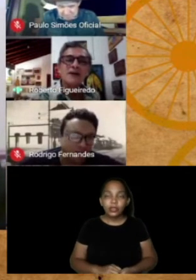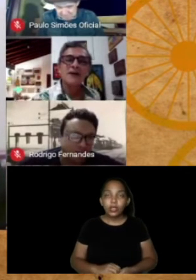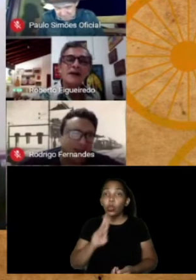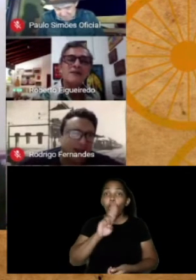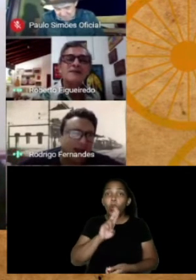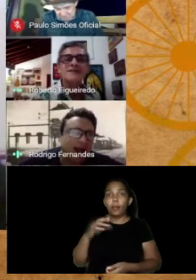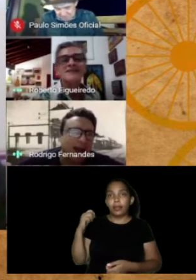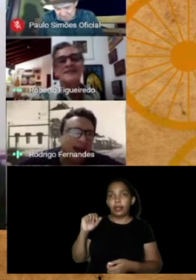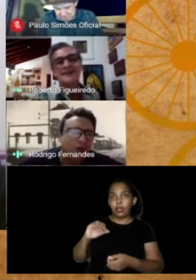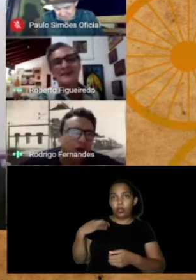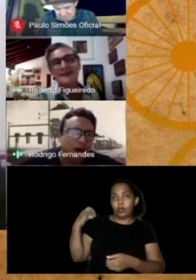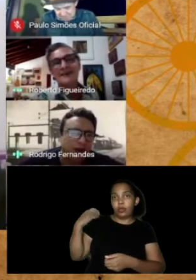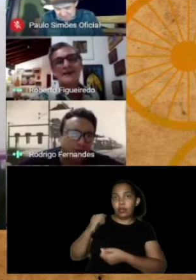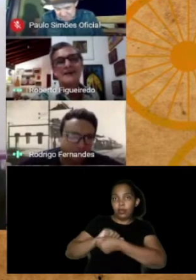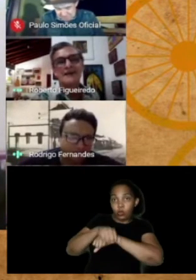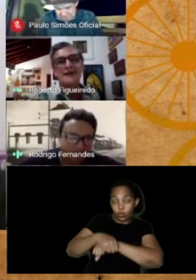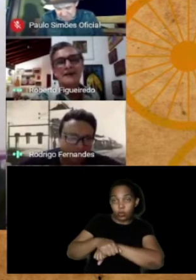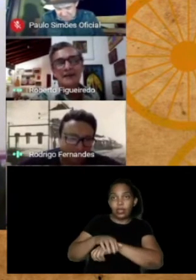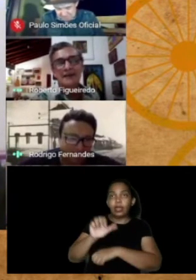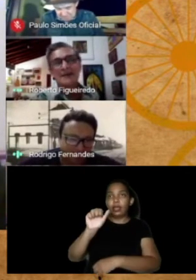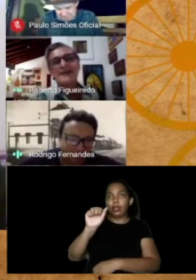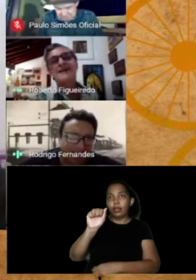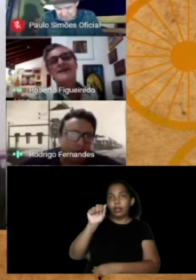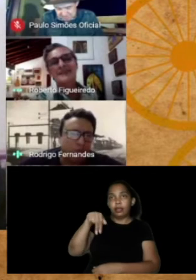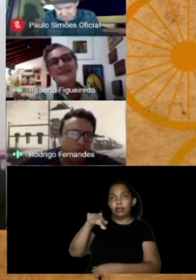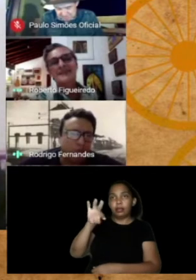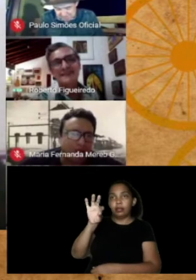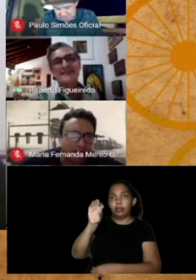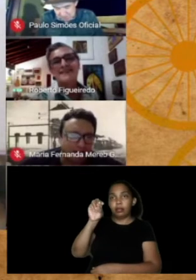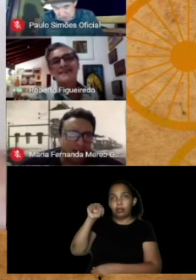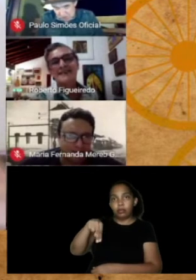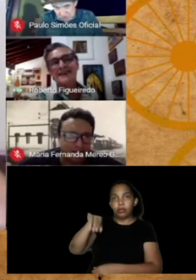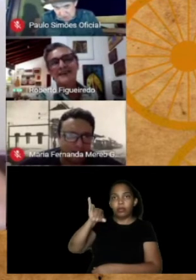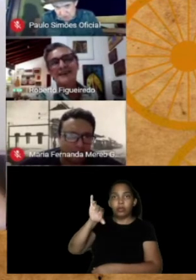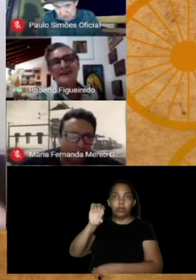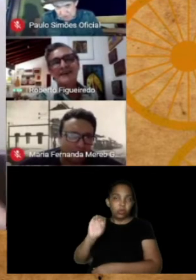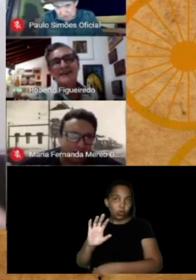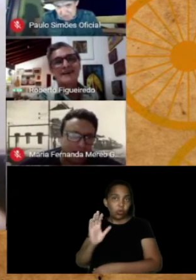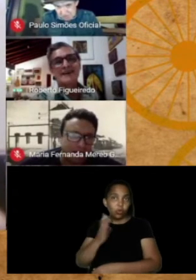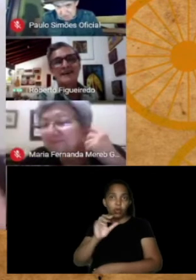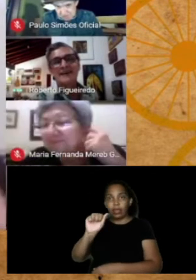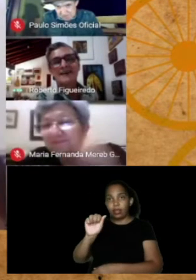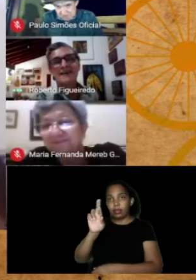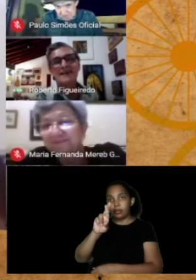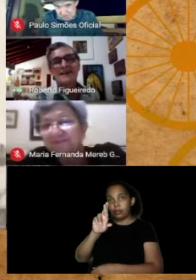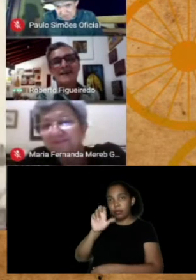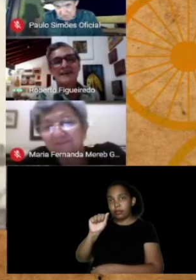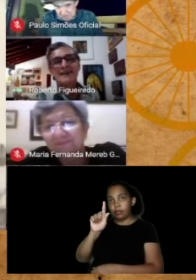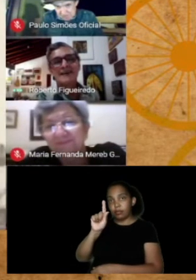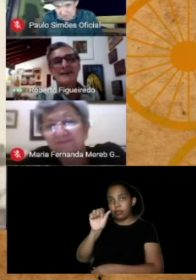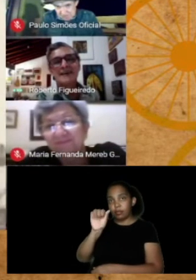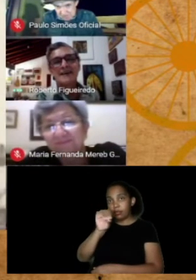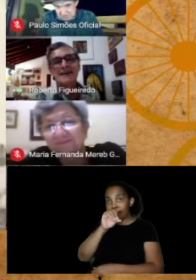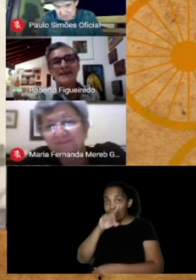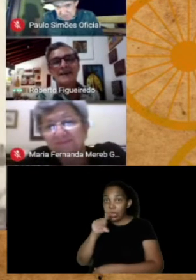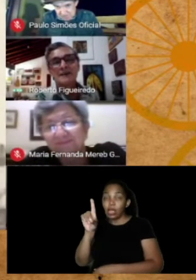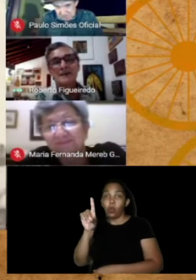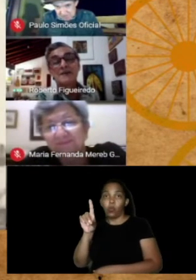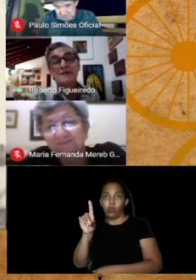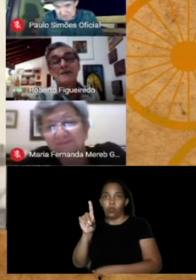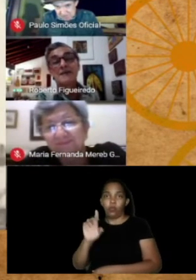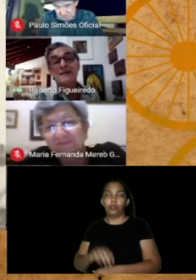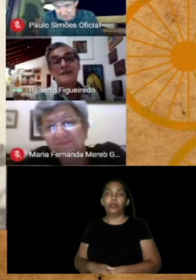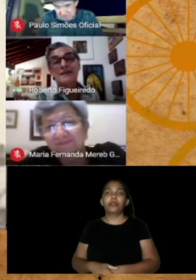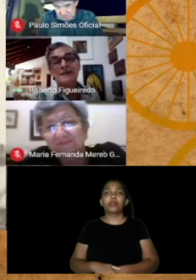Aragão, e ele era alagoano. Ele não morava aqui em Três Lagoas, a irmã dele morava em Santa Fé do Sul, mas ele